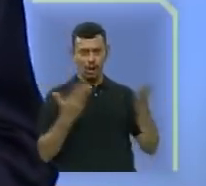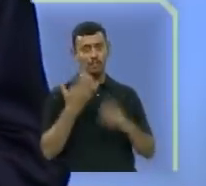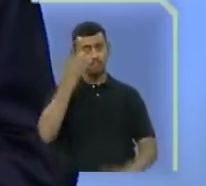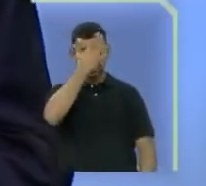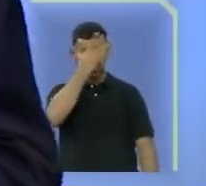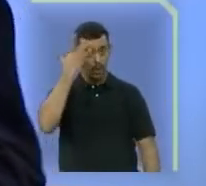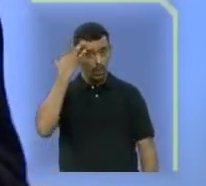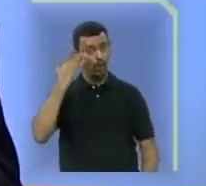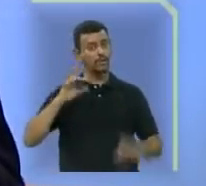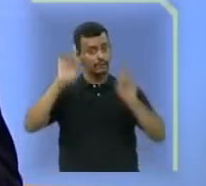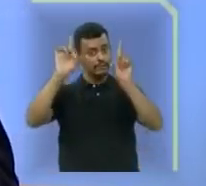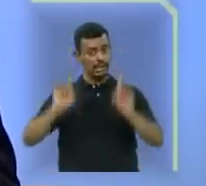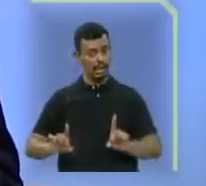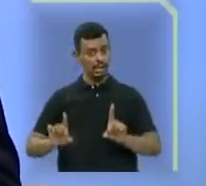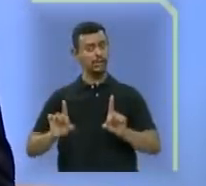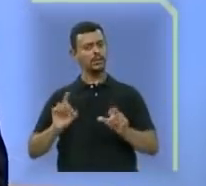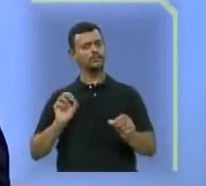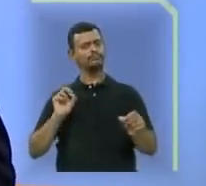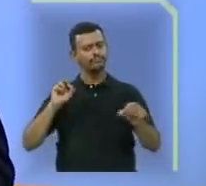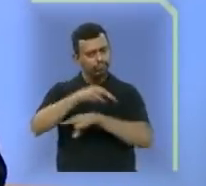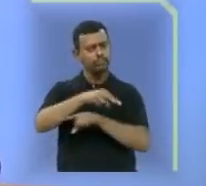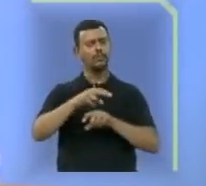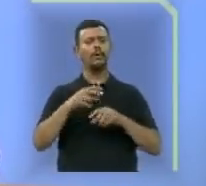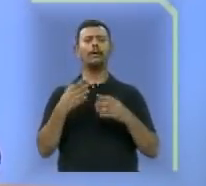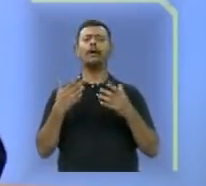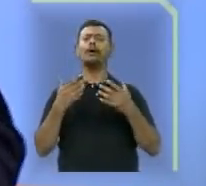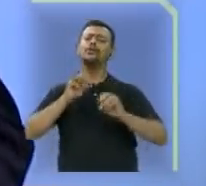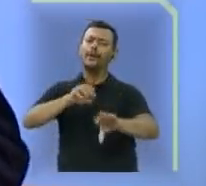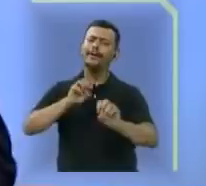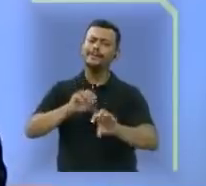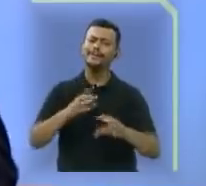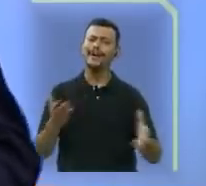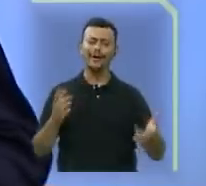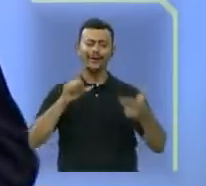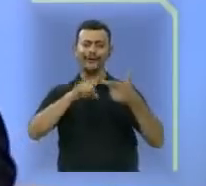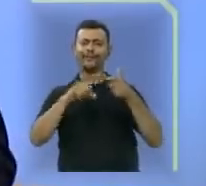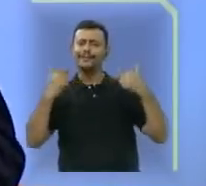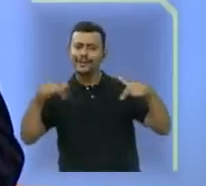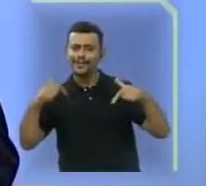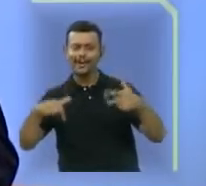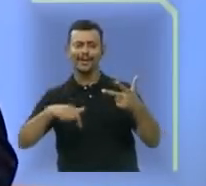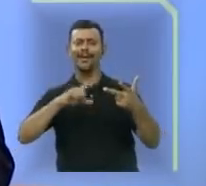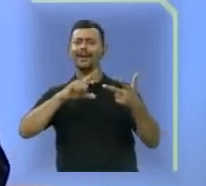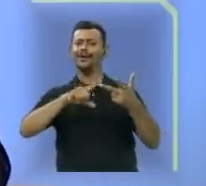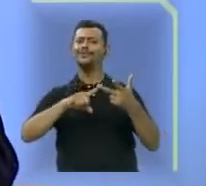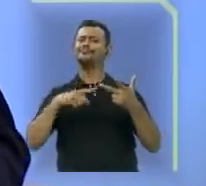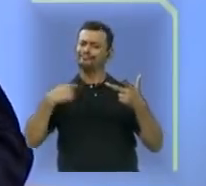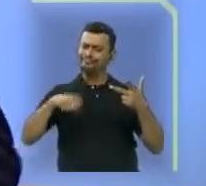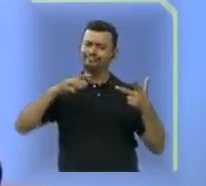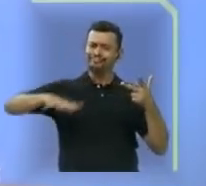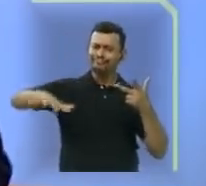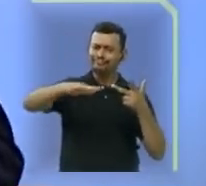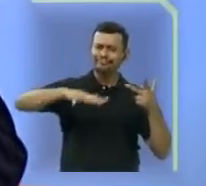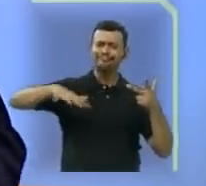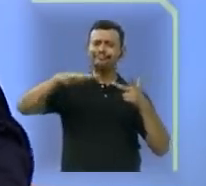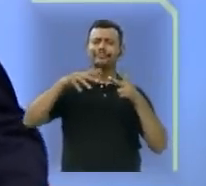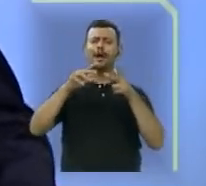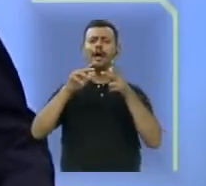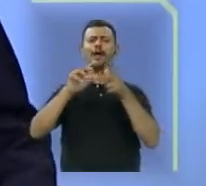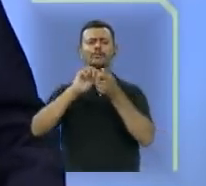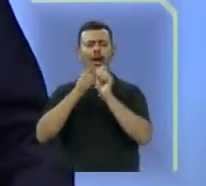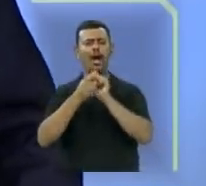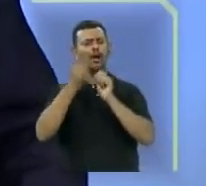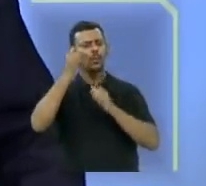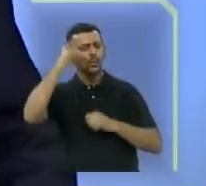deficiência. Inserção na educação, no emprego, no trabalho, nas atividades culturais,